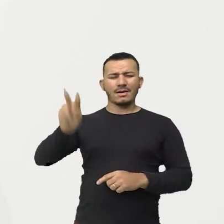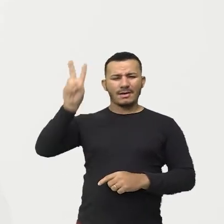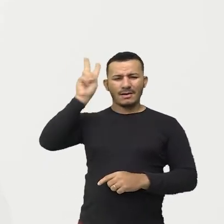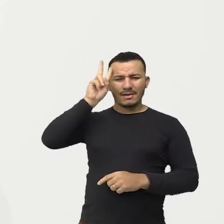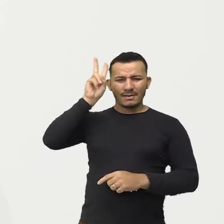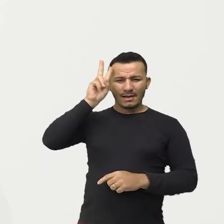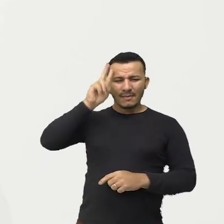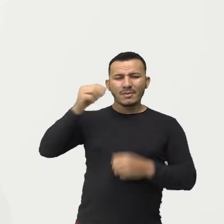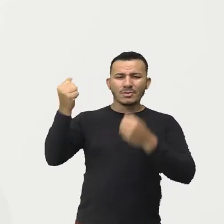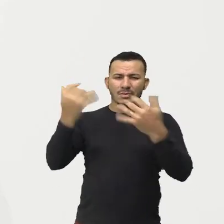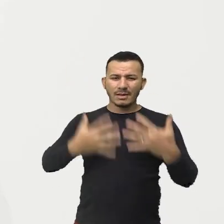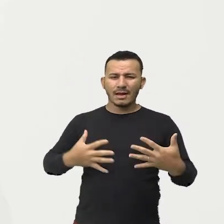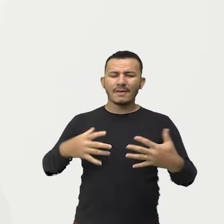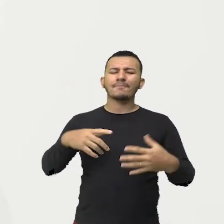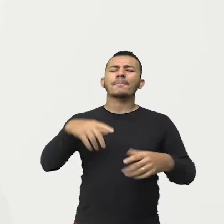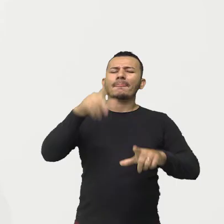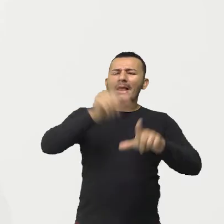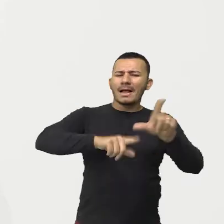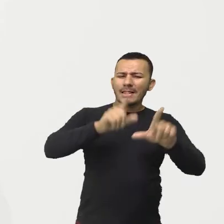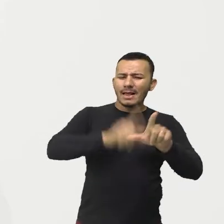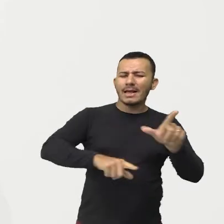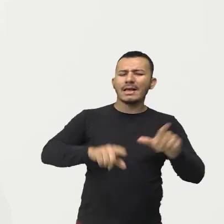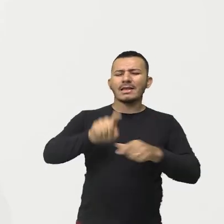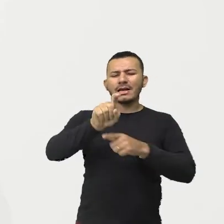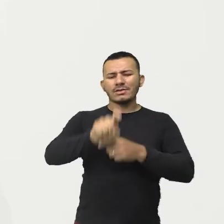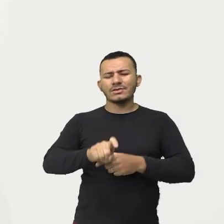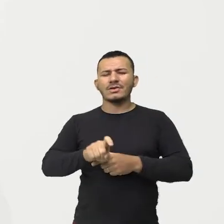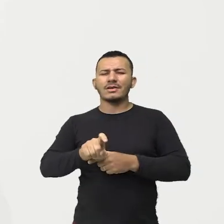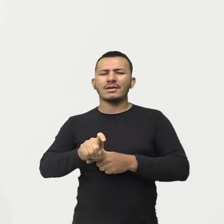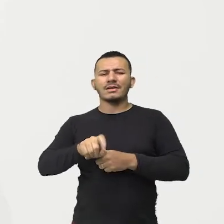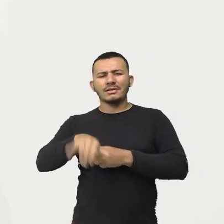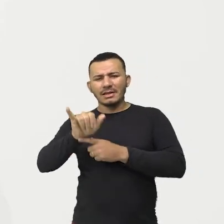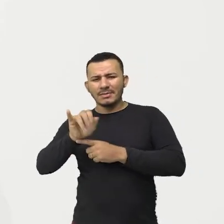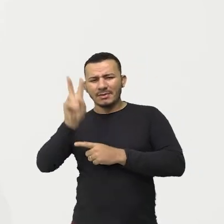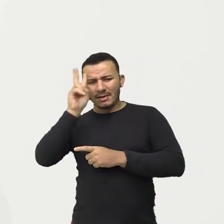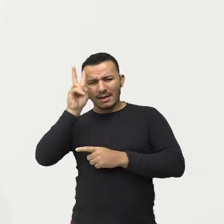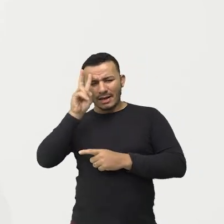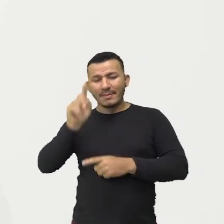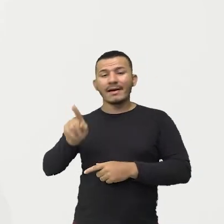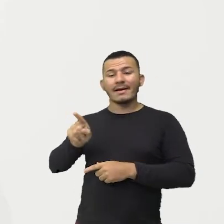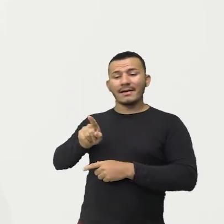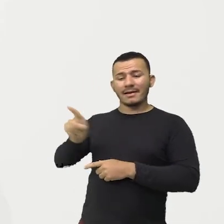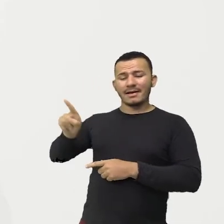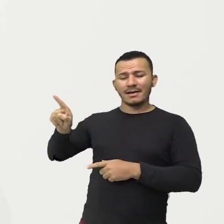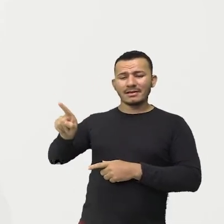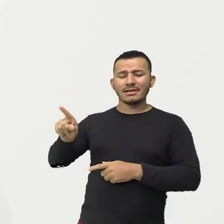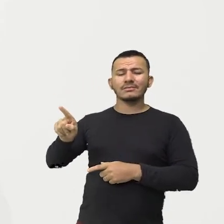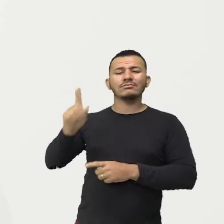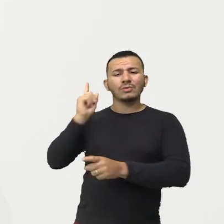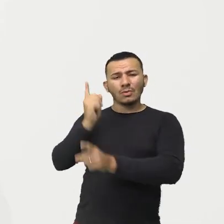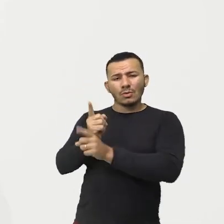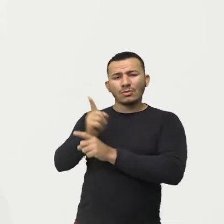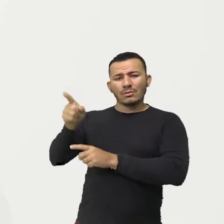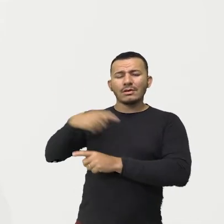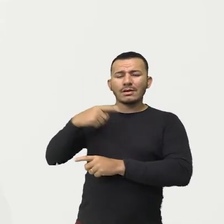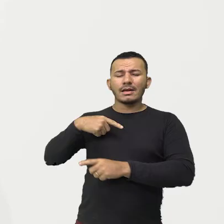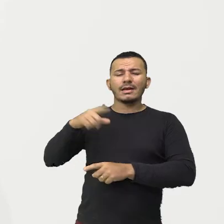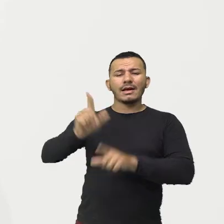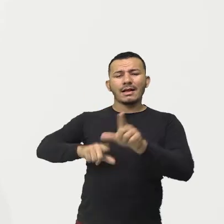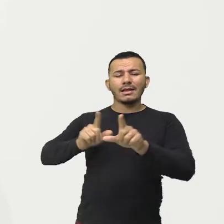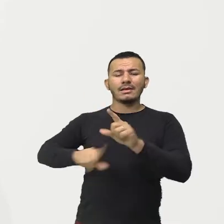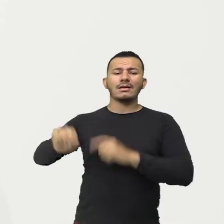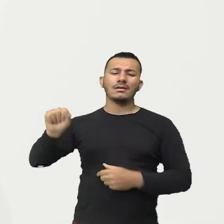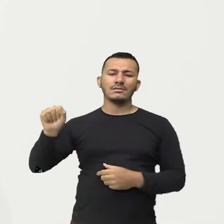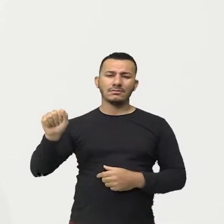nem sempre as variáveis serão x e y? Olha só, nessa questão, nós temos uma variável aqui